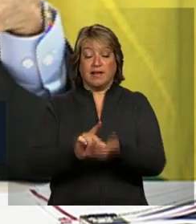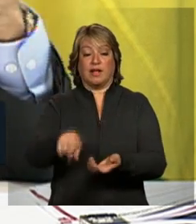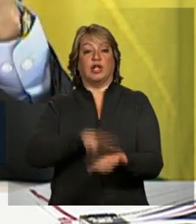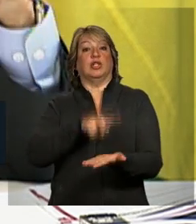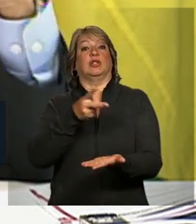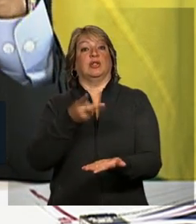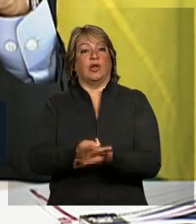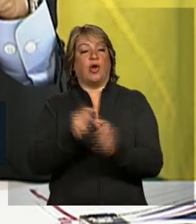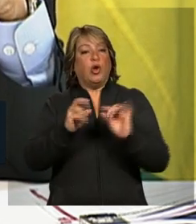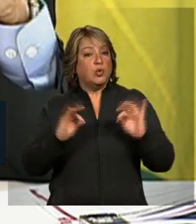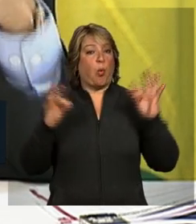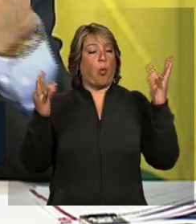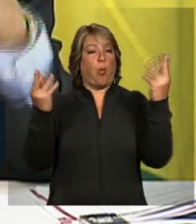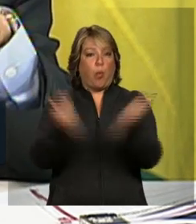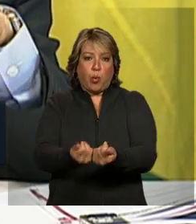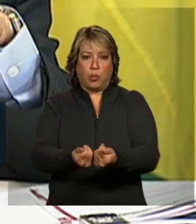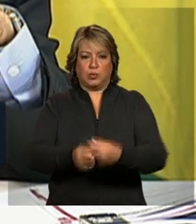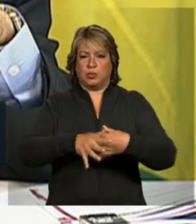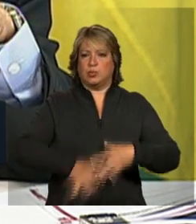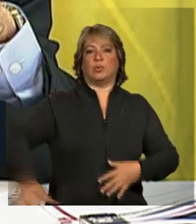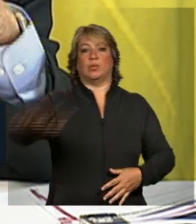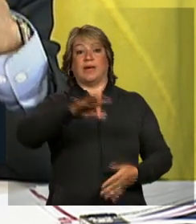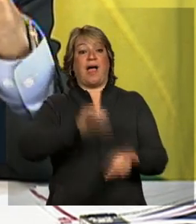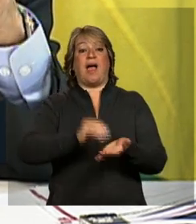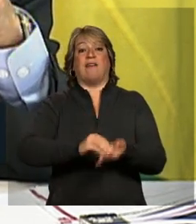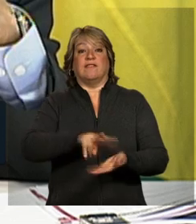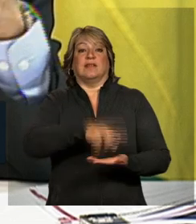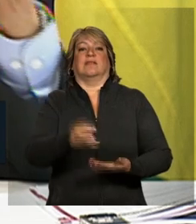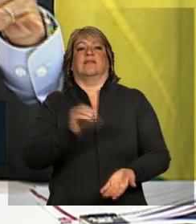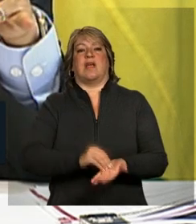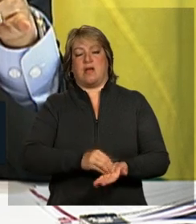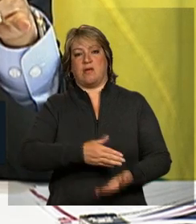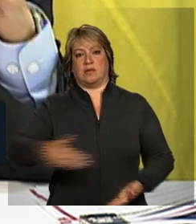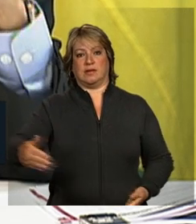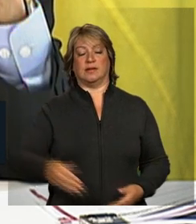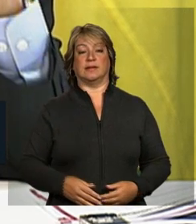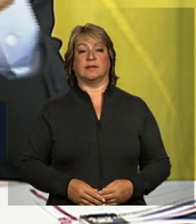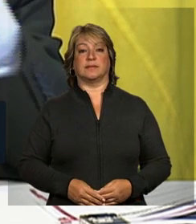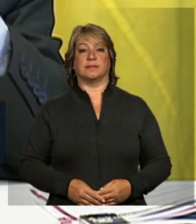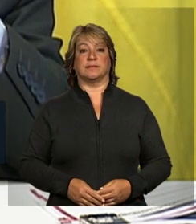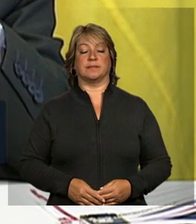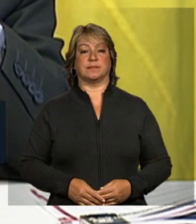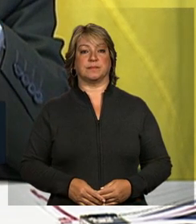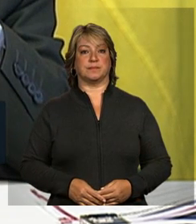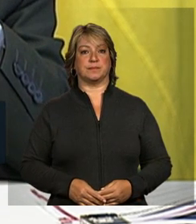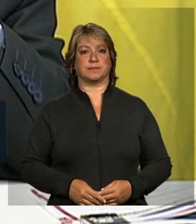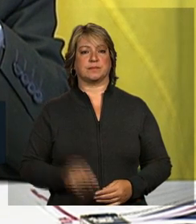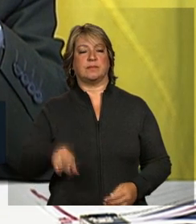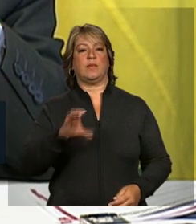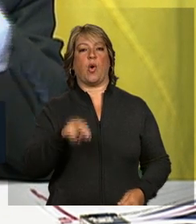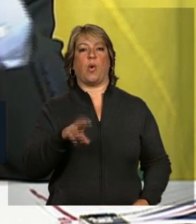né de toda a extensão que ainda não é duplicada objeto eh da